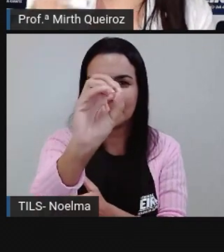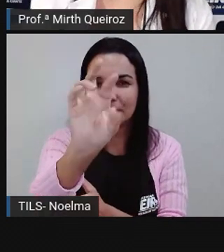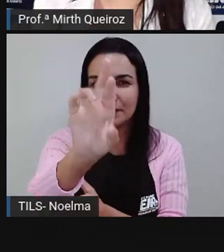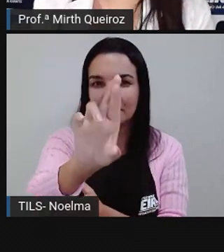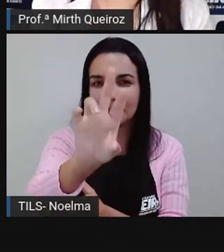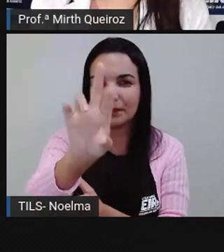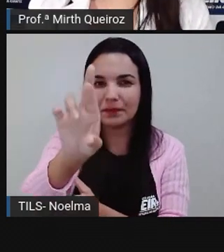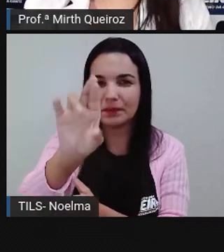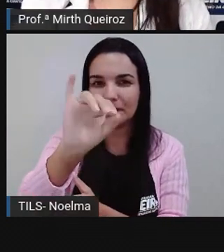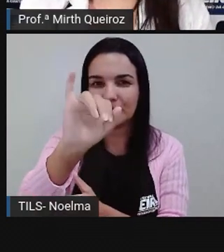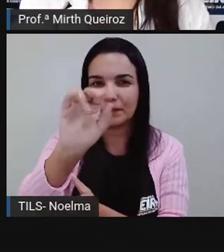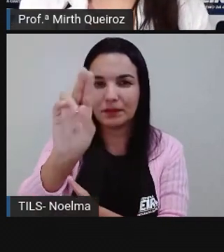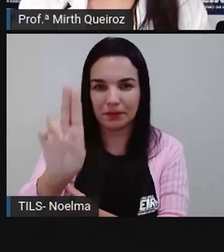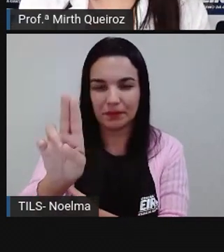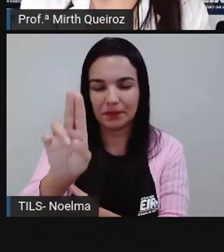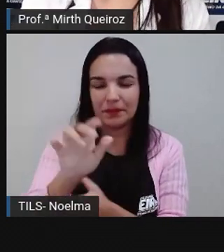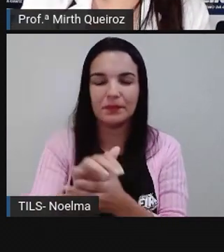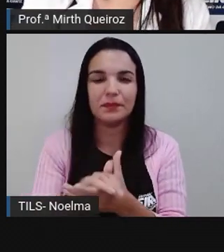Sorriu.